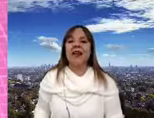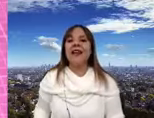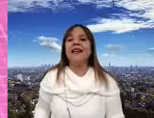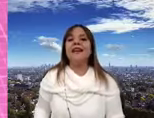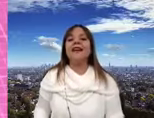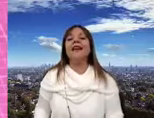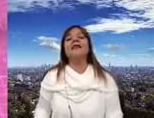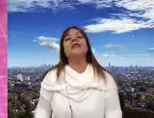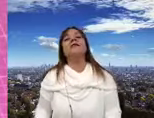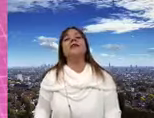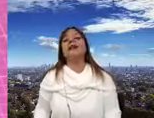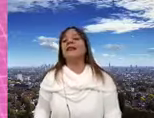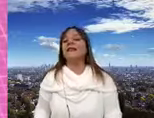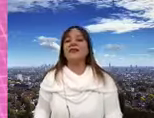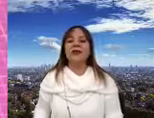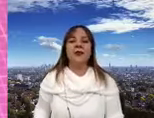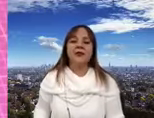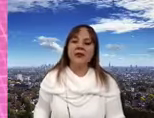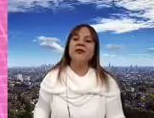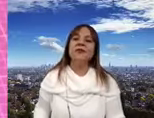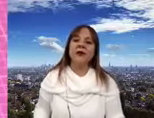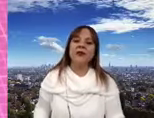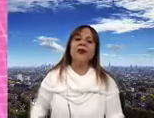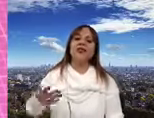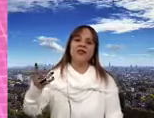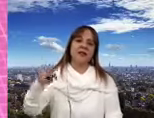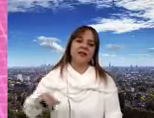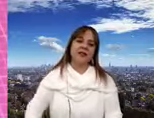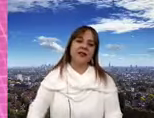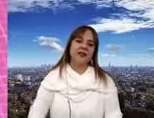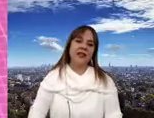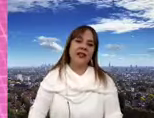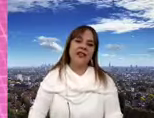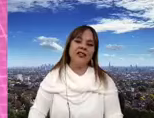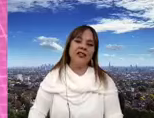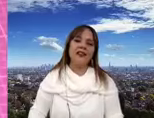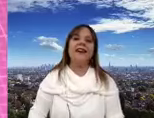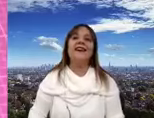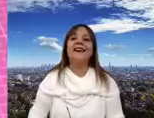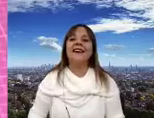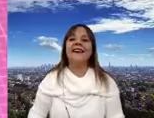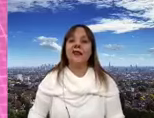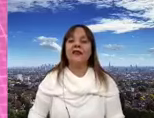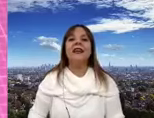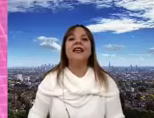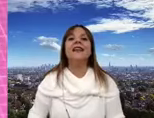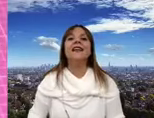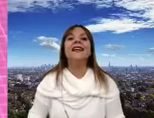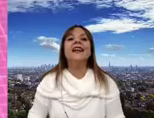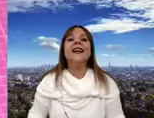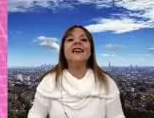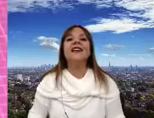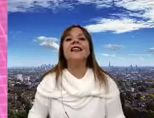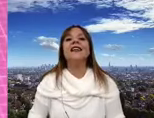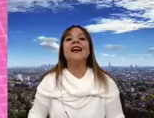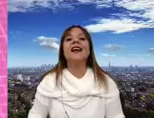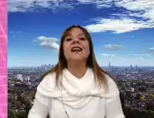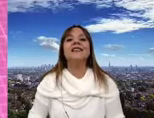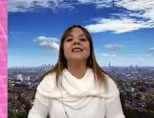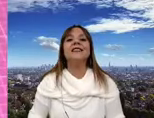ainda vai ter uma declaração de amor. Não é tudo de bom? Não é que a gente tá precisando de amor, hein, gente? Hã? Vamos ficar aqui. Olha que É,